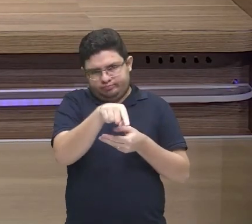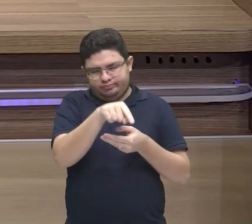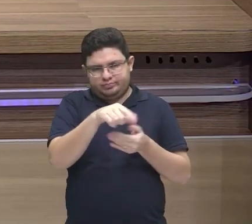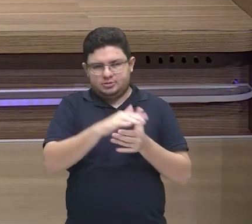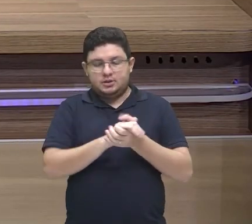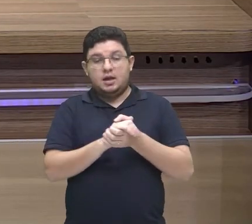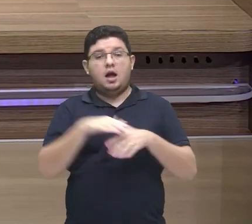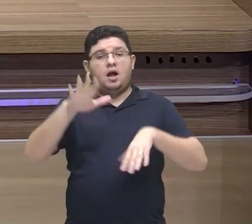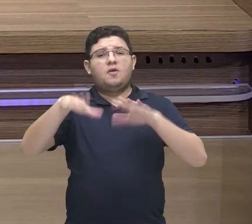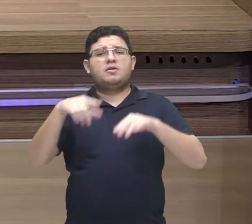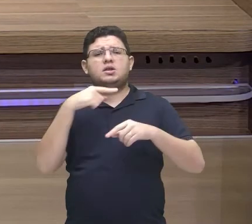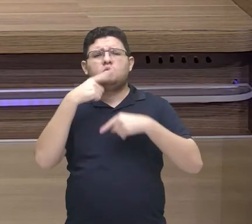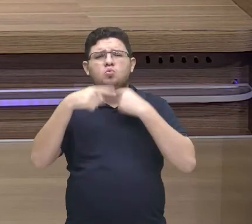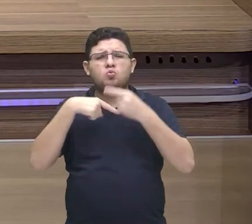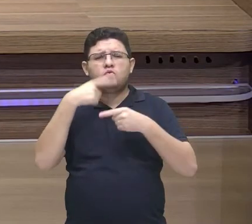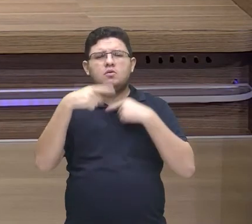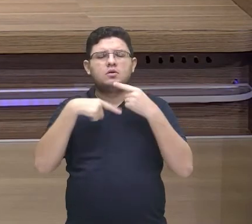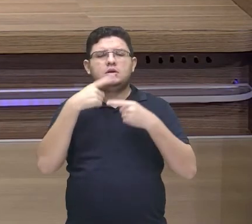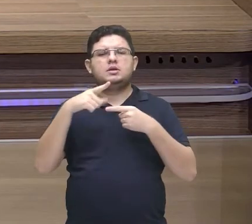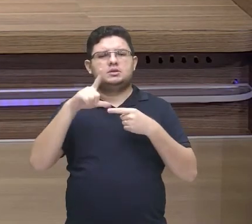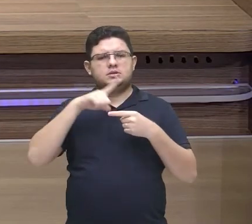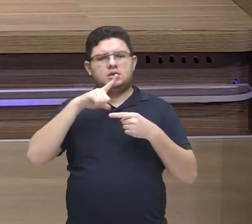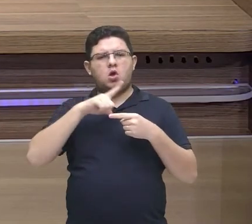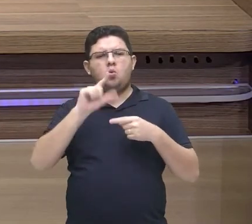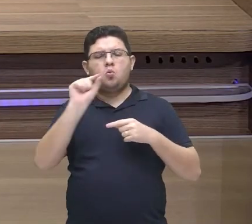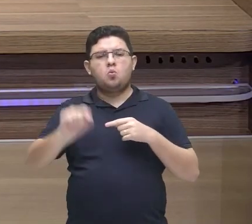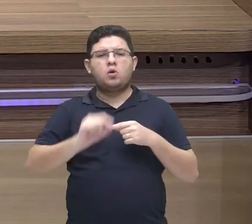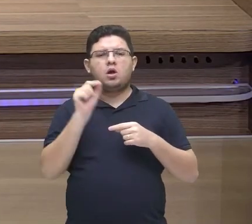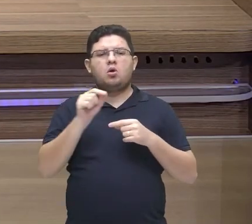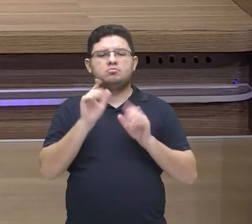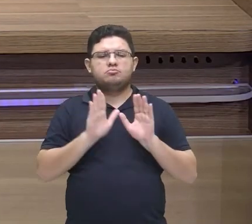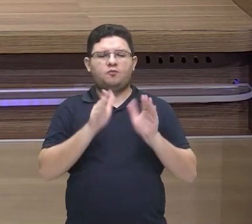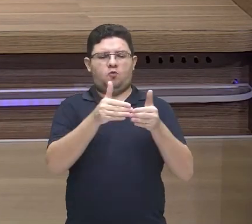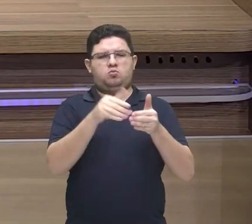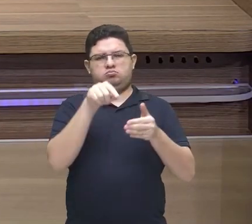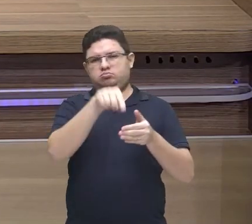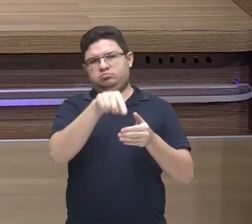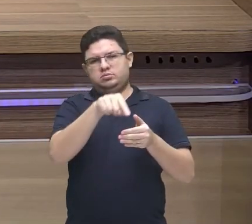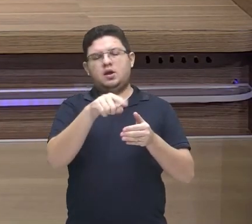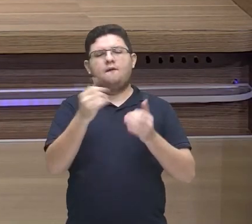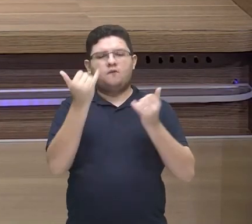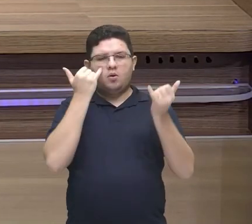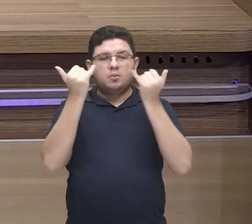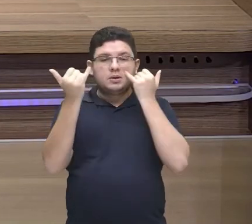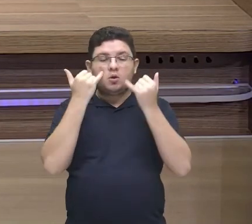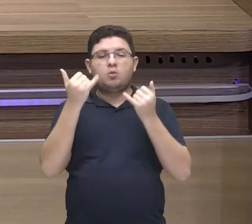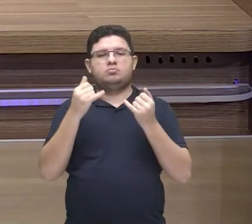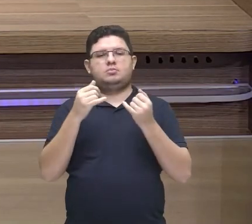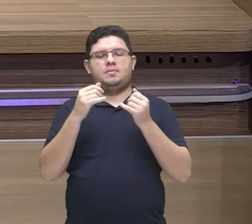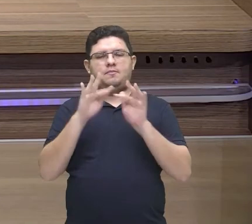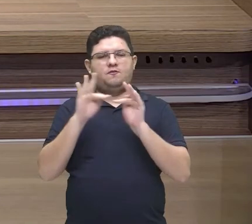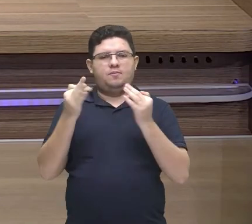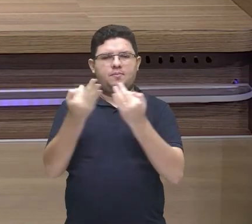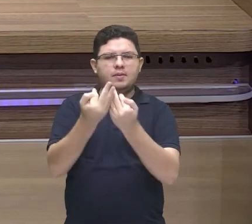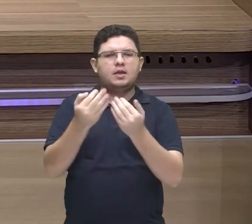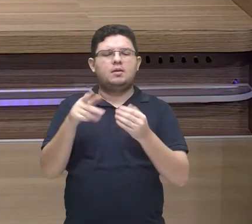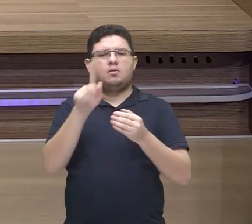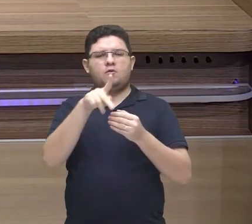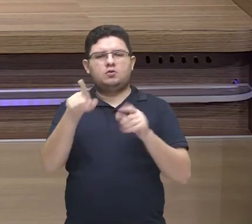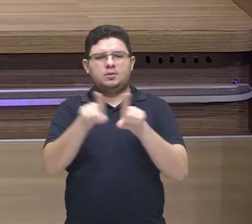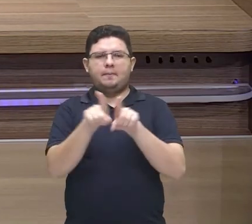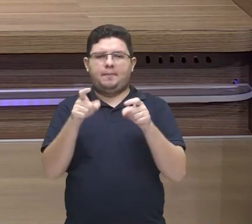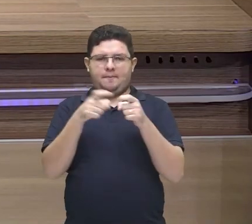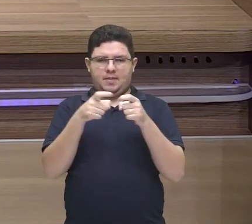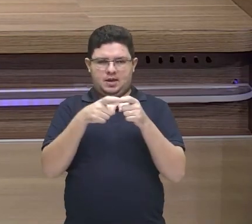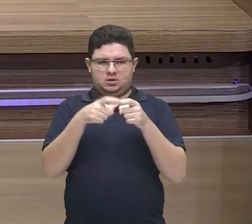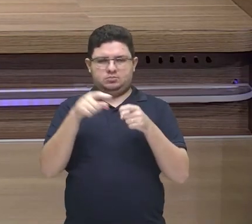que acontecer, nós temos um caminho, né, é a informação para o pai, para a família, para o professor ou para o médico. Né? Então essa informação